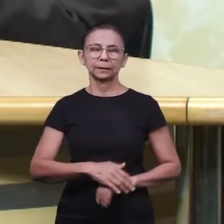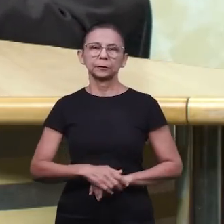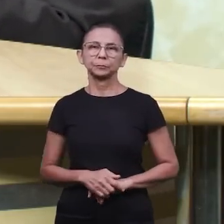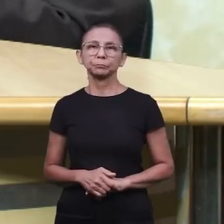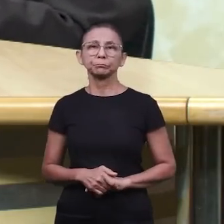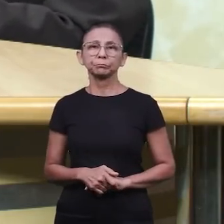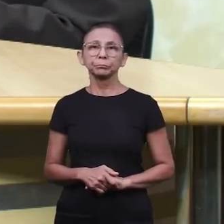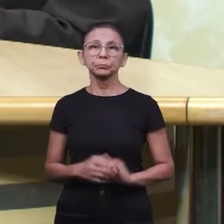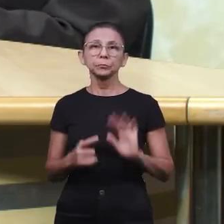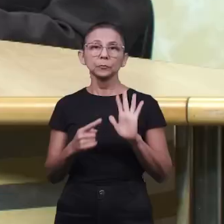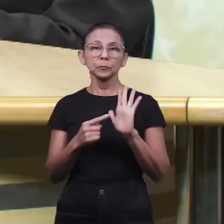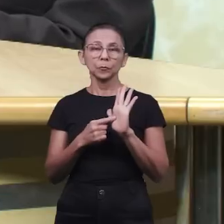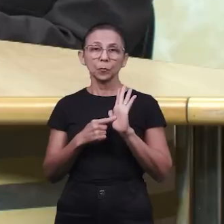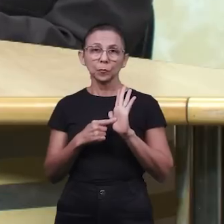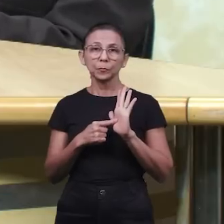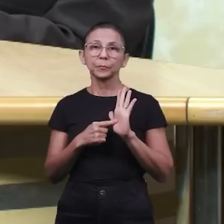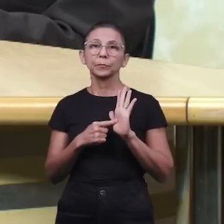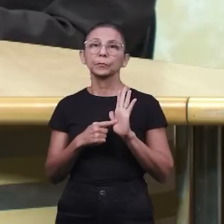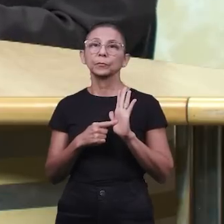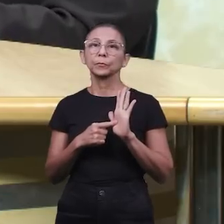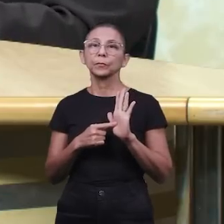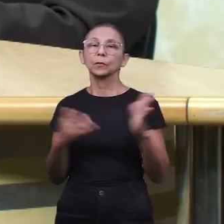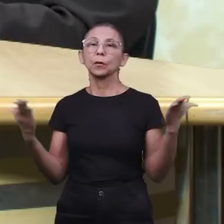também aponta para o último reino.